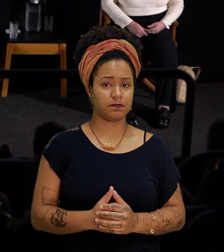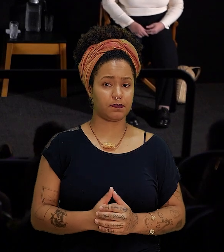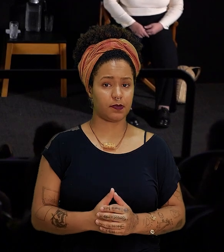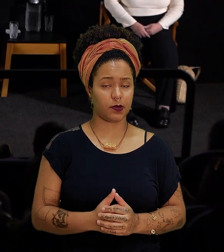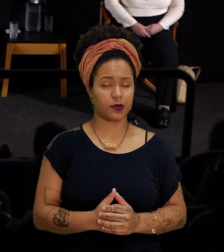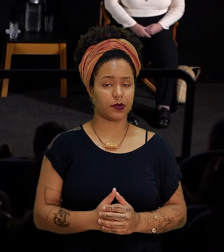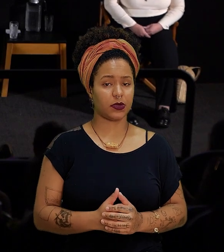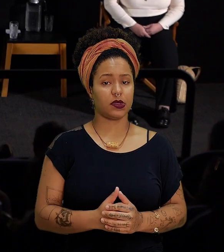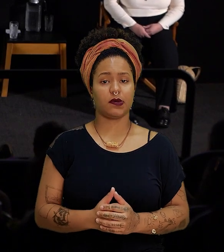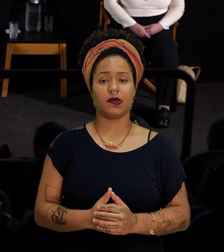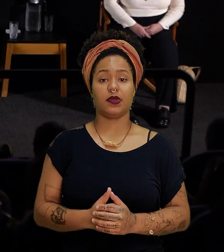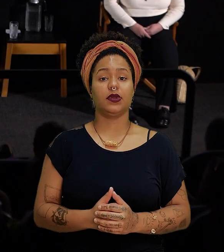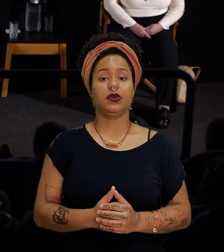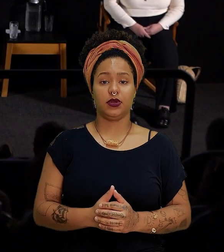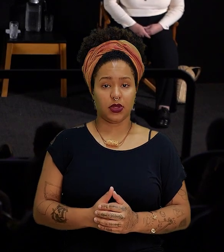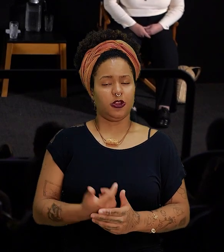queria